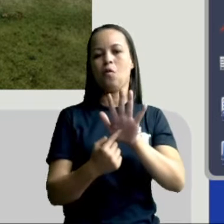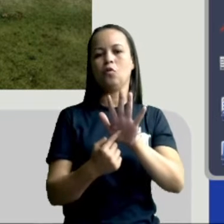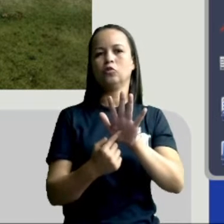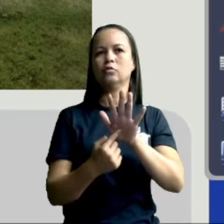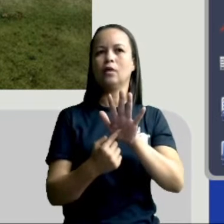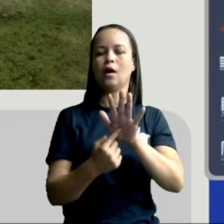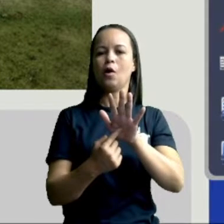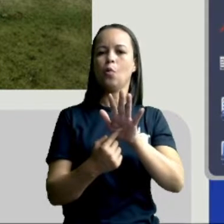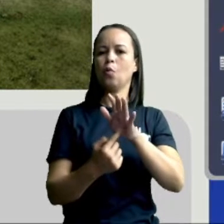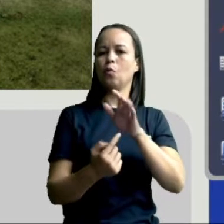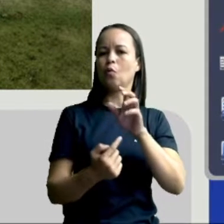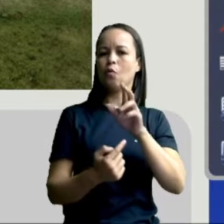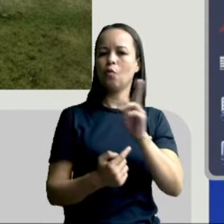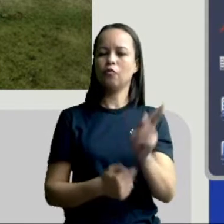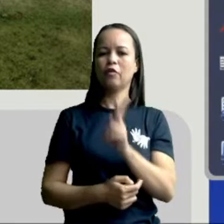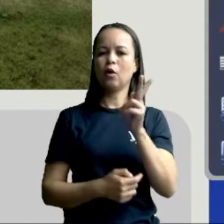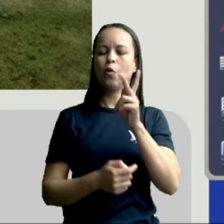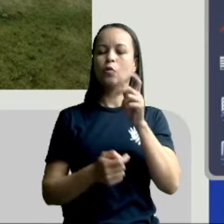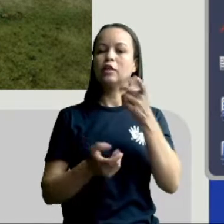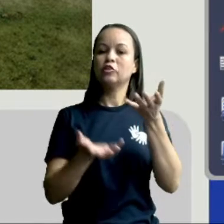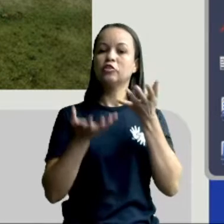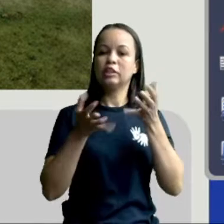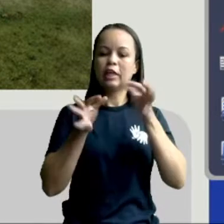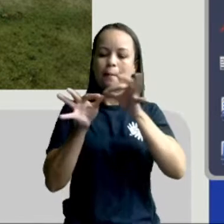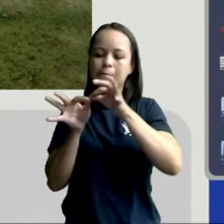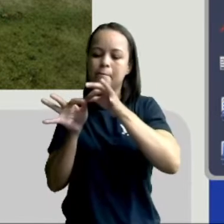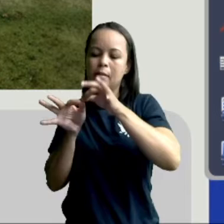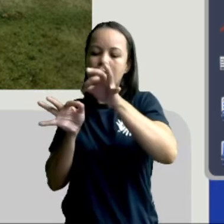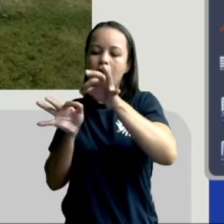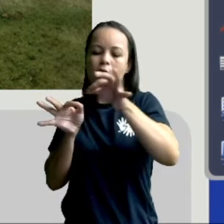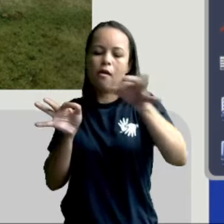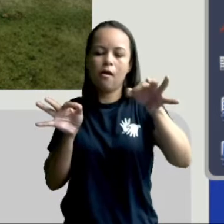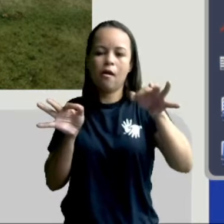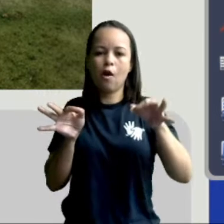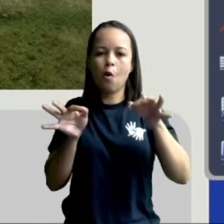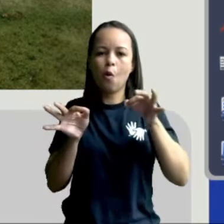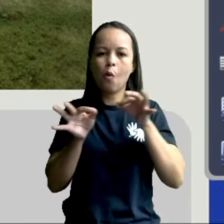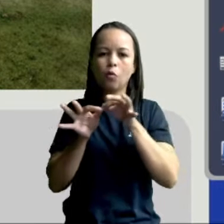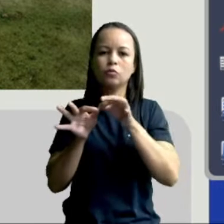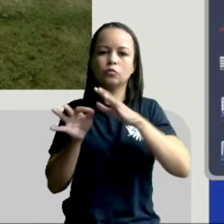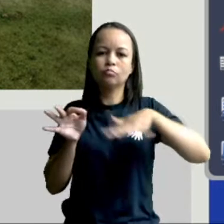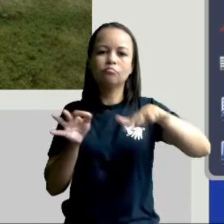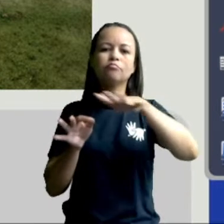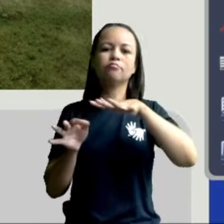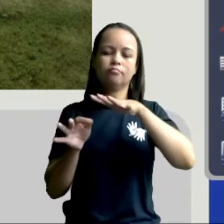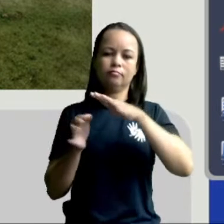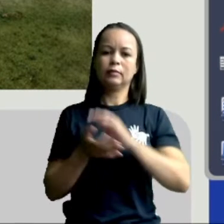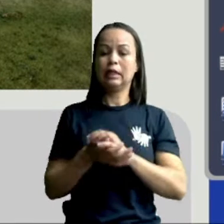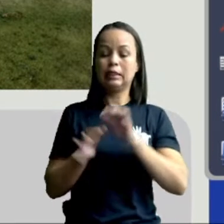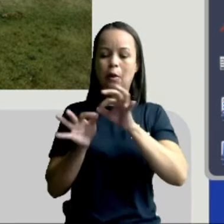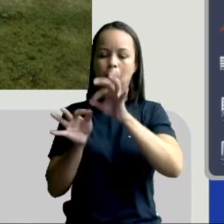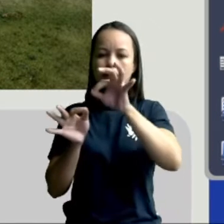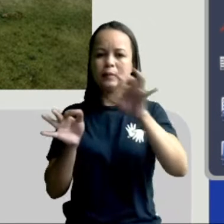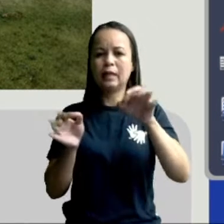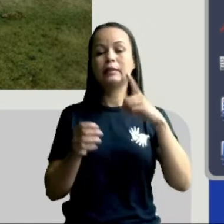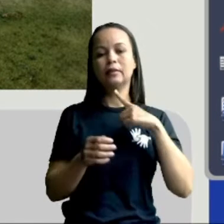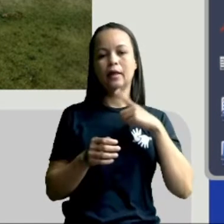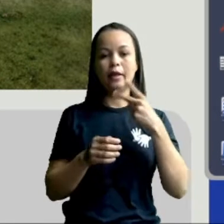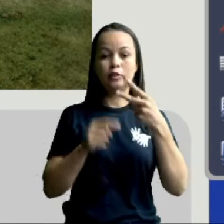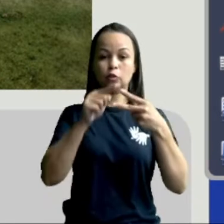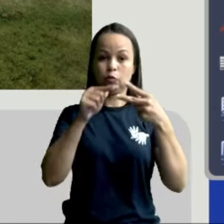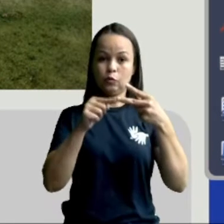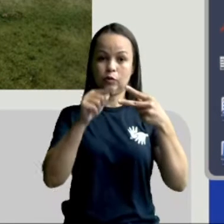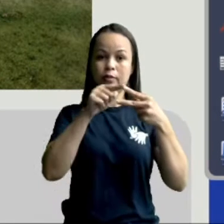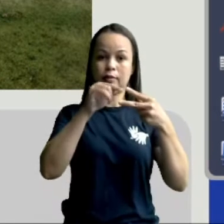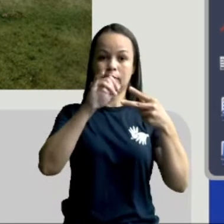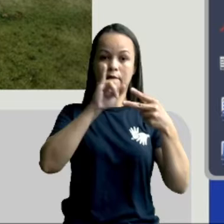o valor quando a gente quer medir o contorno de uma região, tá? Então, aqui a gente tem duas imagens. Na